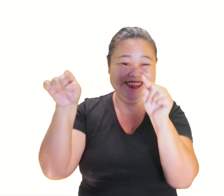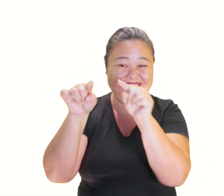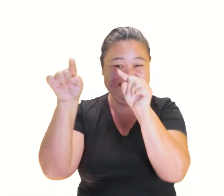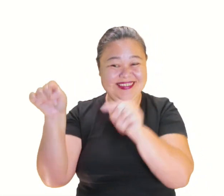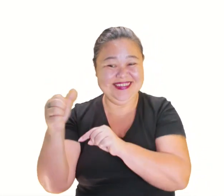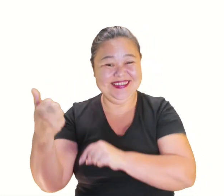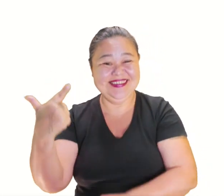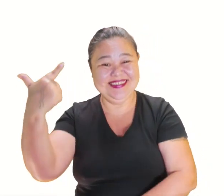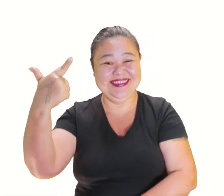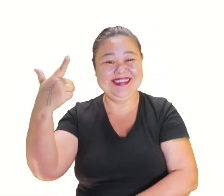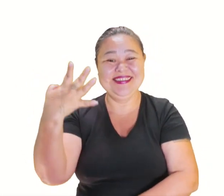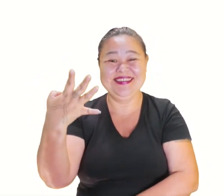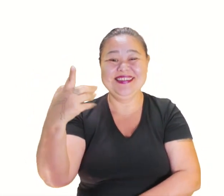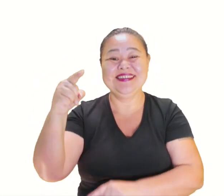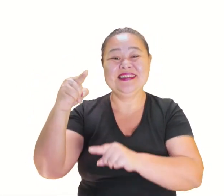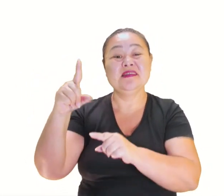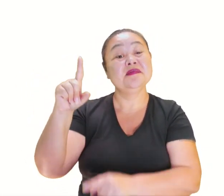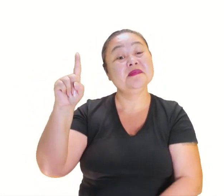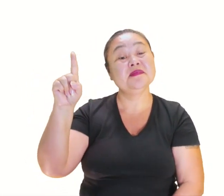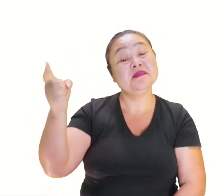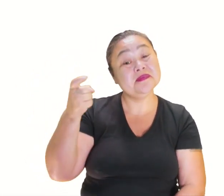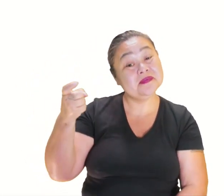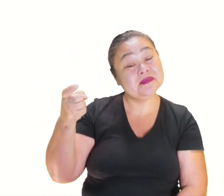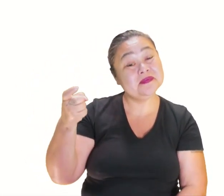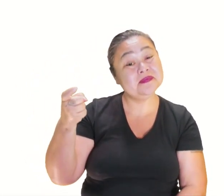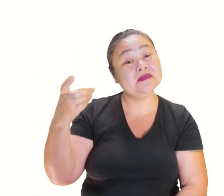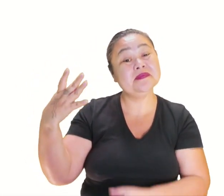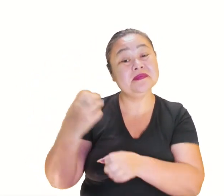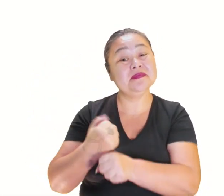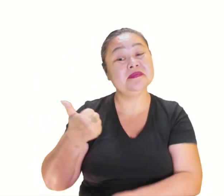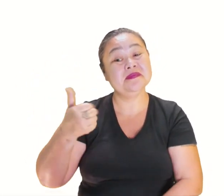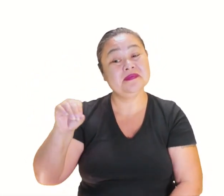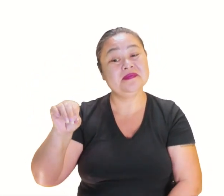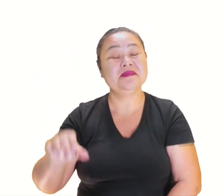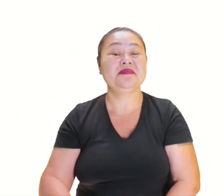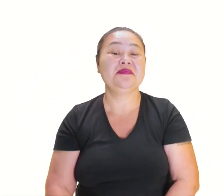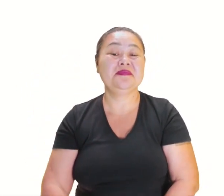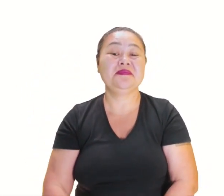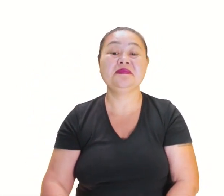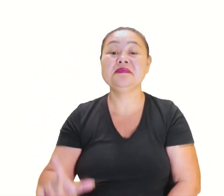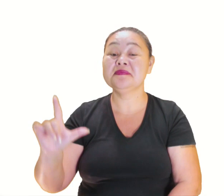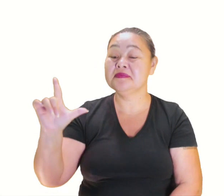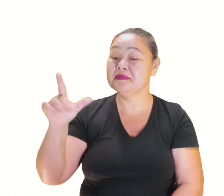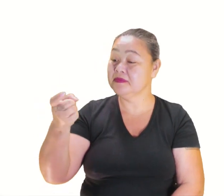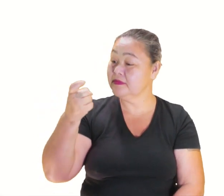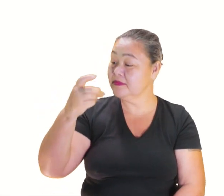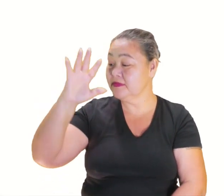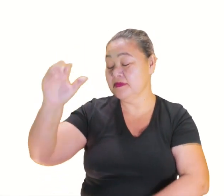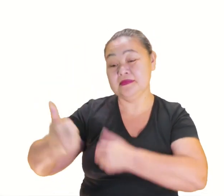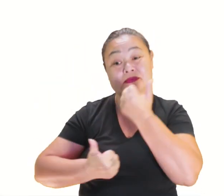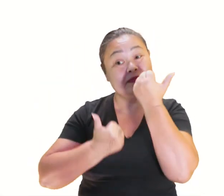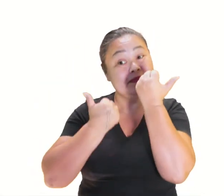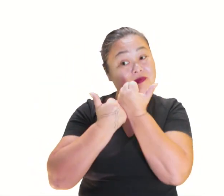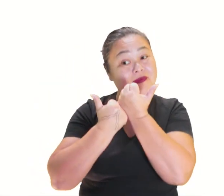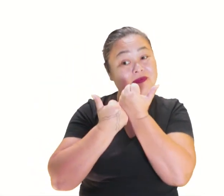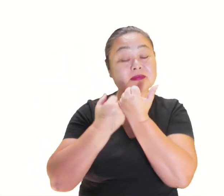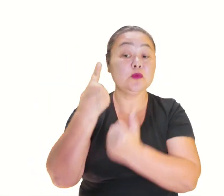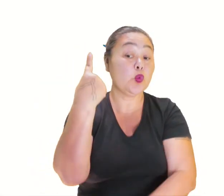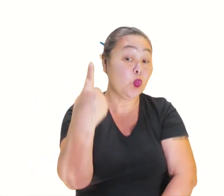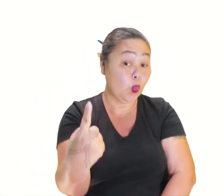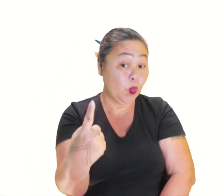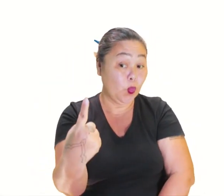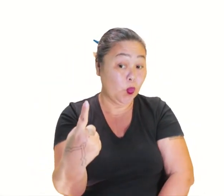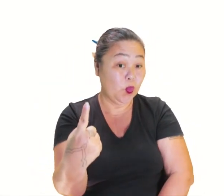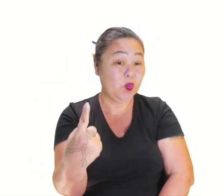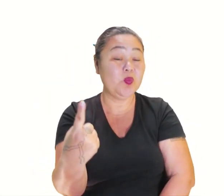ao quadrado mais 4 vezes quem? X mais 10. No lugar do x, colocaremos quem?